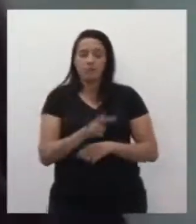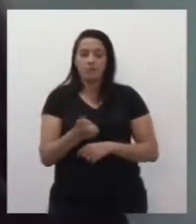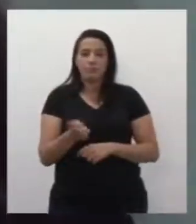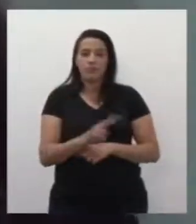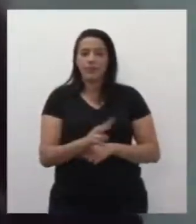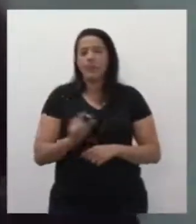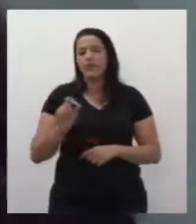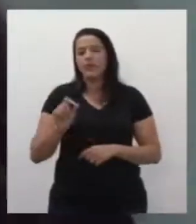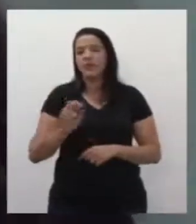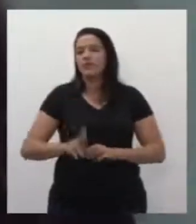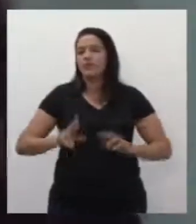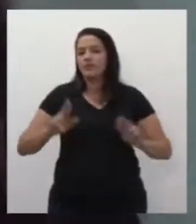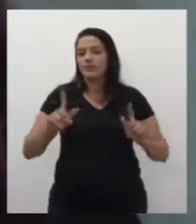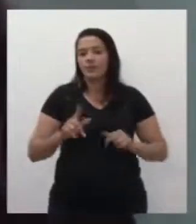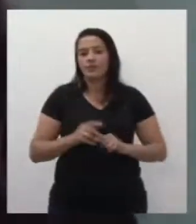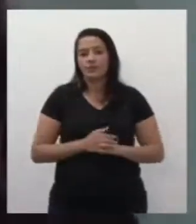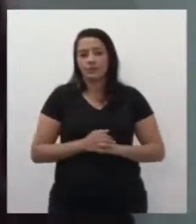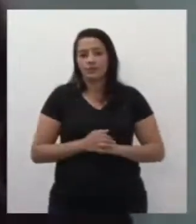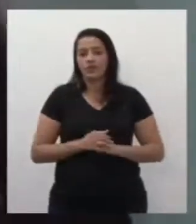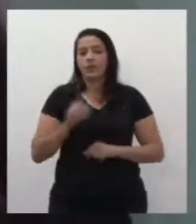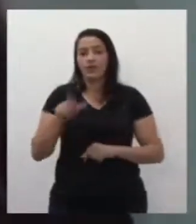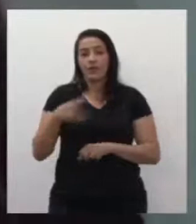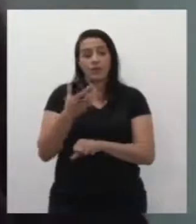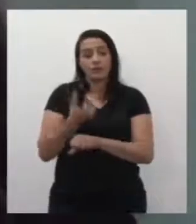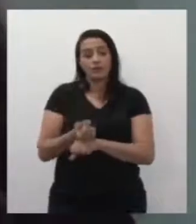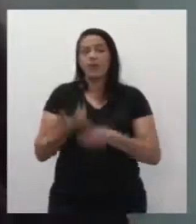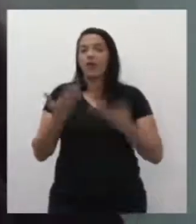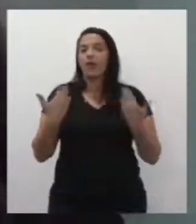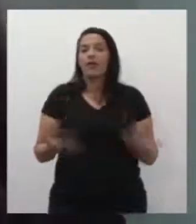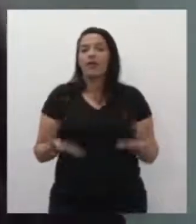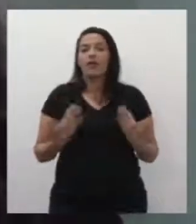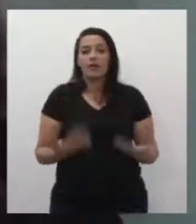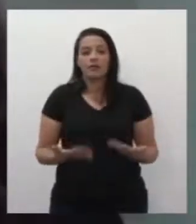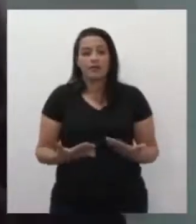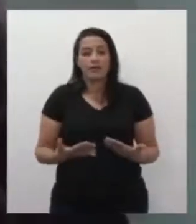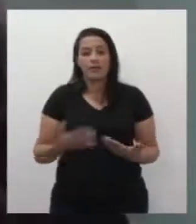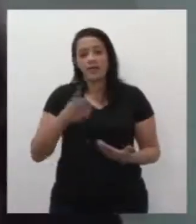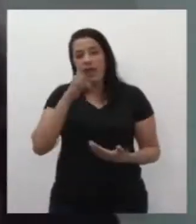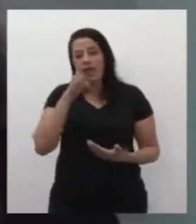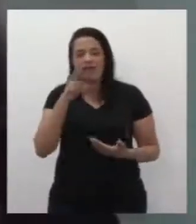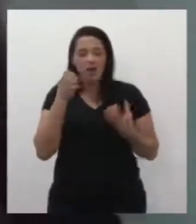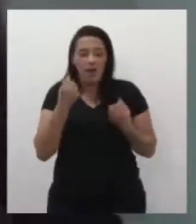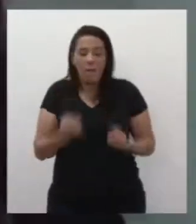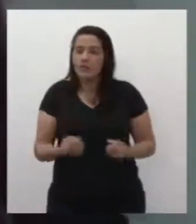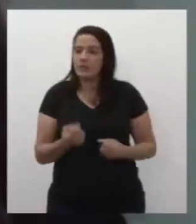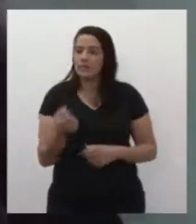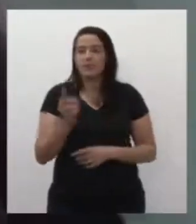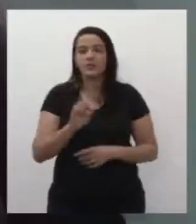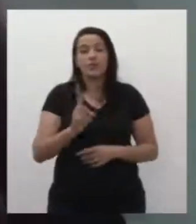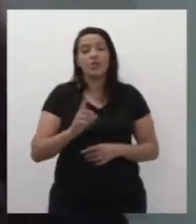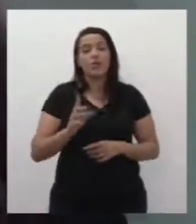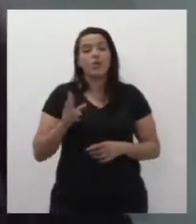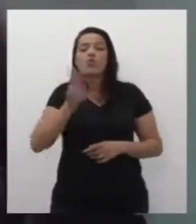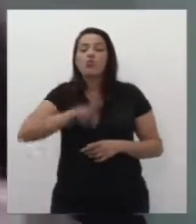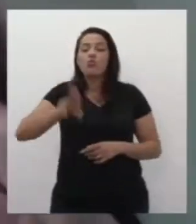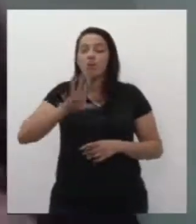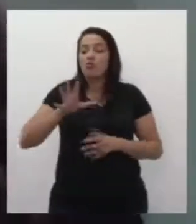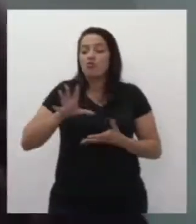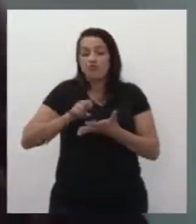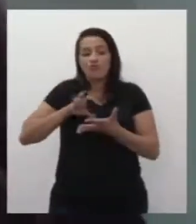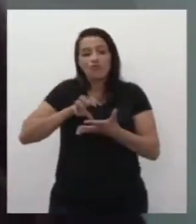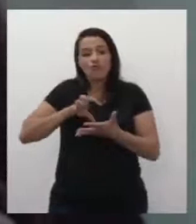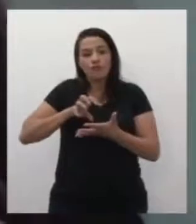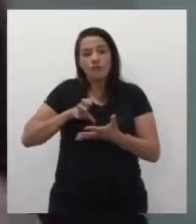nosso aplicativo? Ele é um aplicativo super leve. Ele não é um aplicativo pesado, ele não consome muitos dados, né? Ele